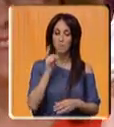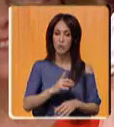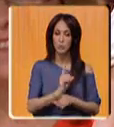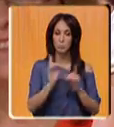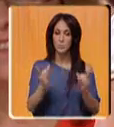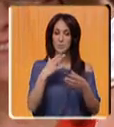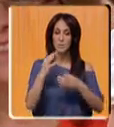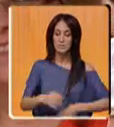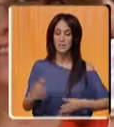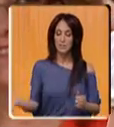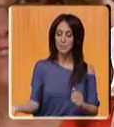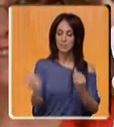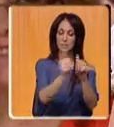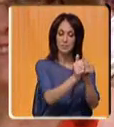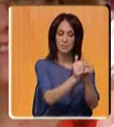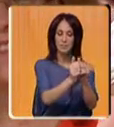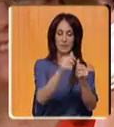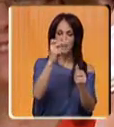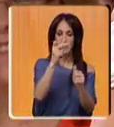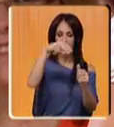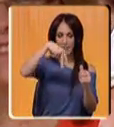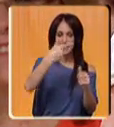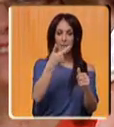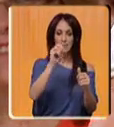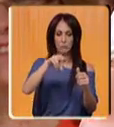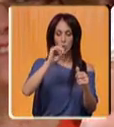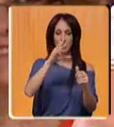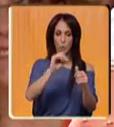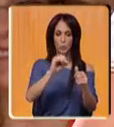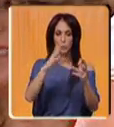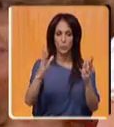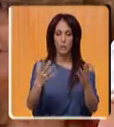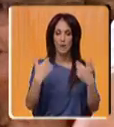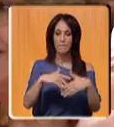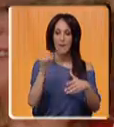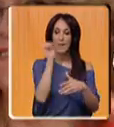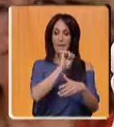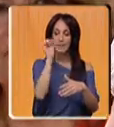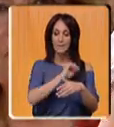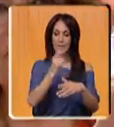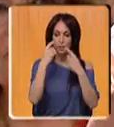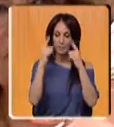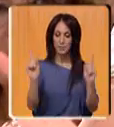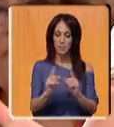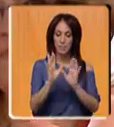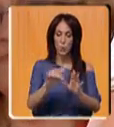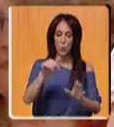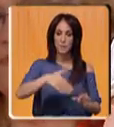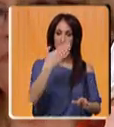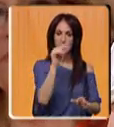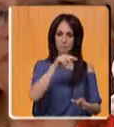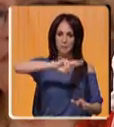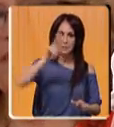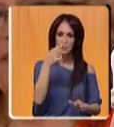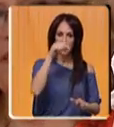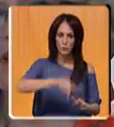deve trazer António Calvário consigo. António Calvário, que connosco vai fazer aqui um mini concerto, não tarda nada, deixe-me só falar dos 7 mil euros